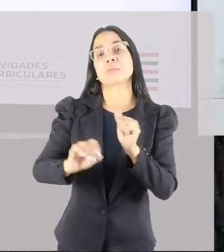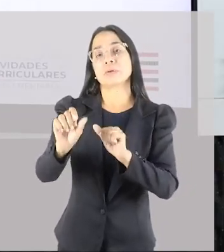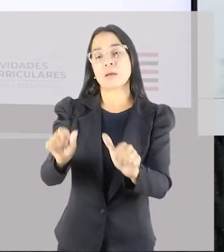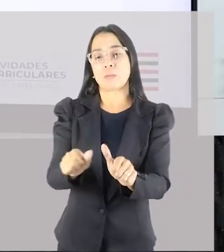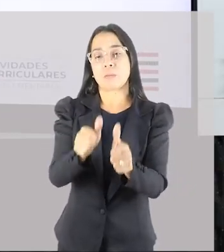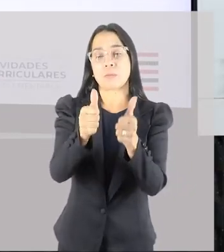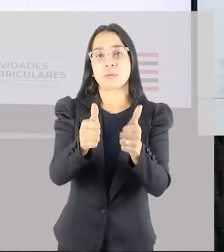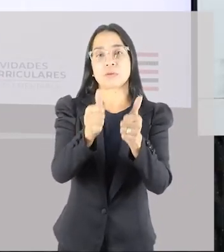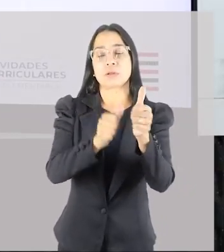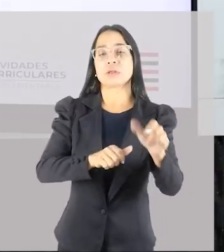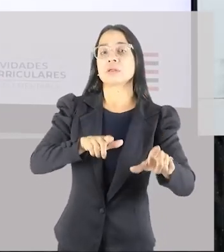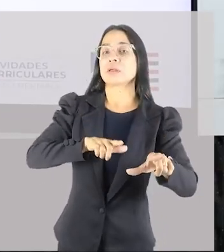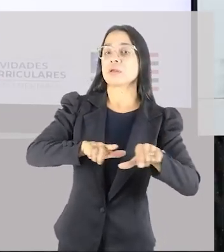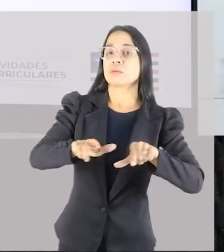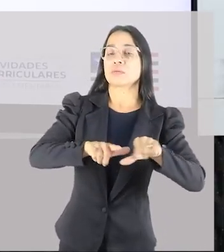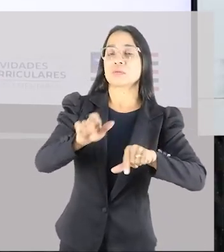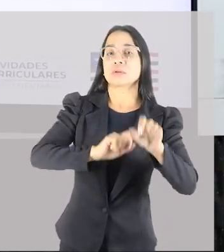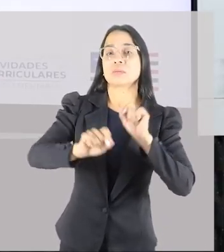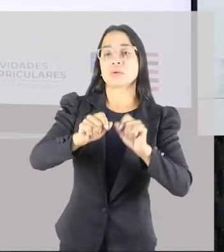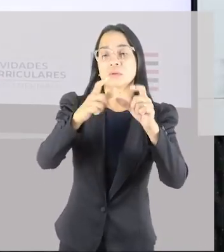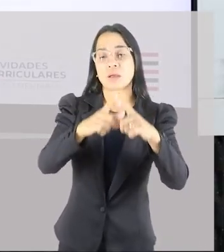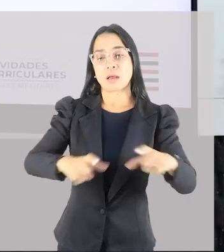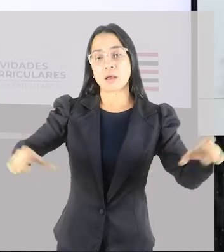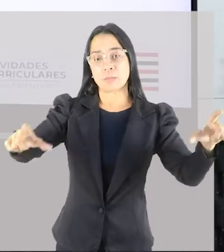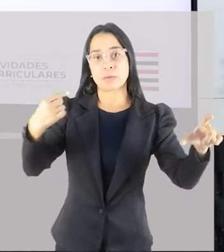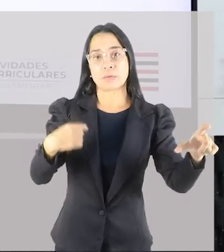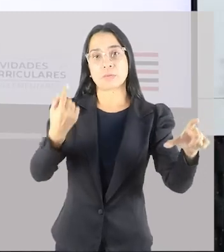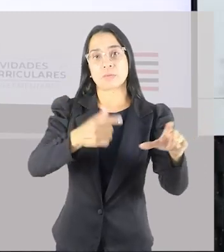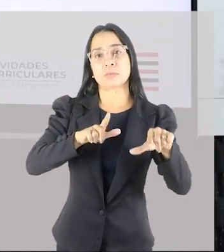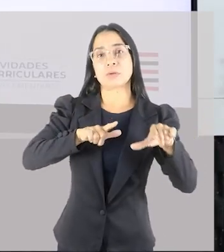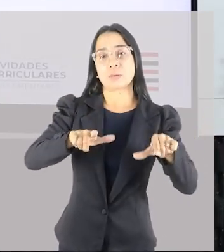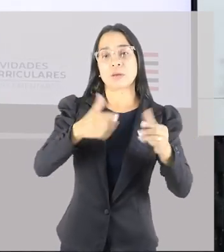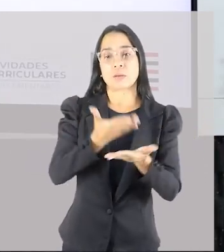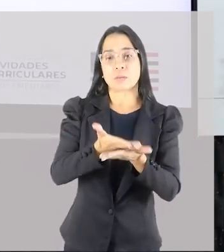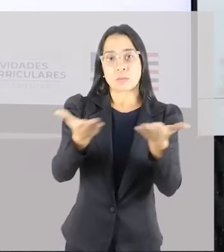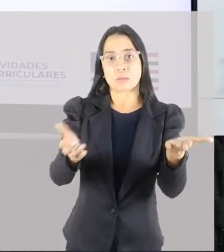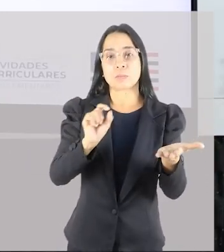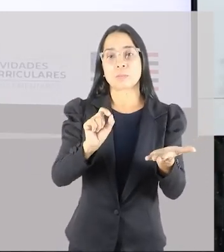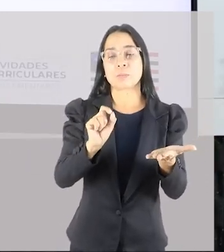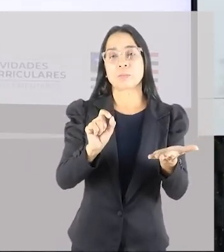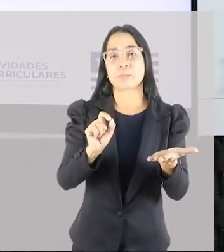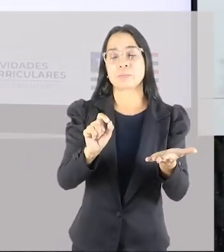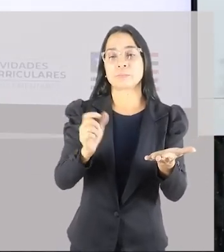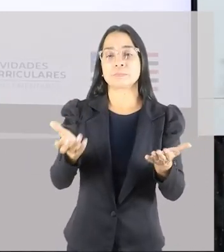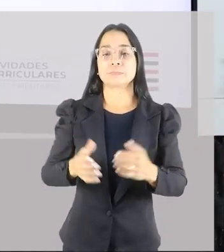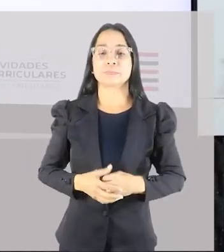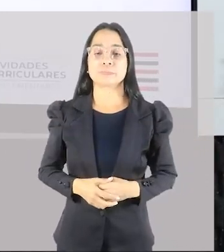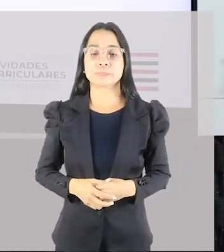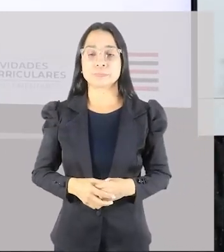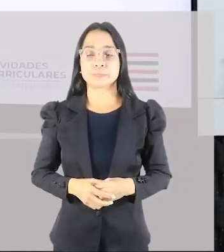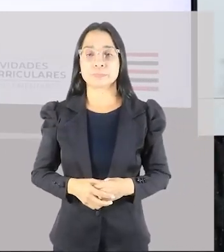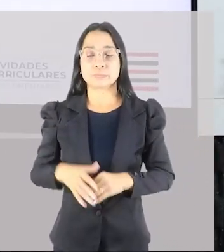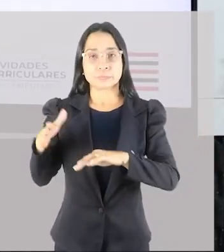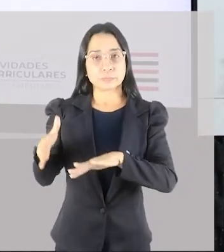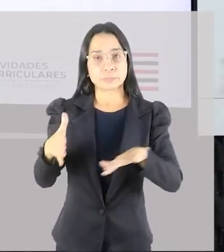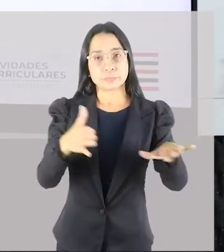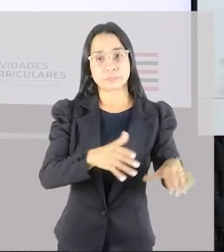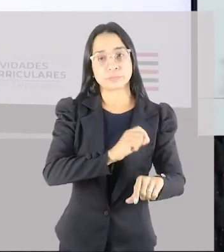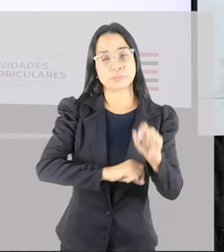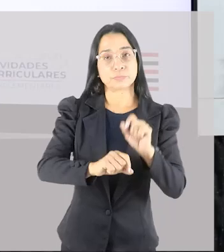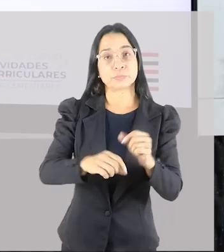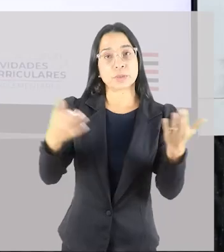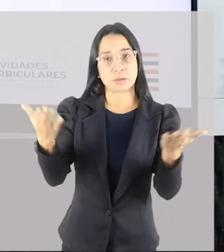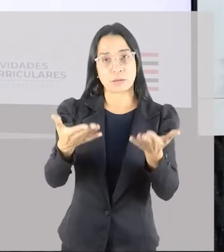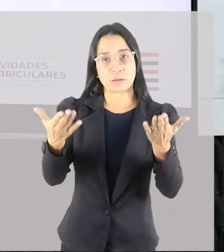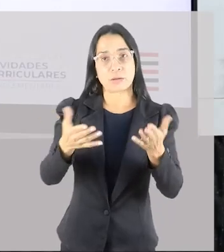ampliar cada vez mais o nosso trabalho para vocês perfeito Vamos lá nós vamos tratar